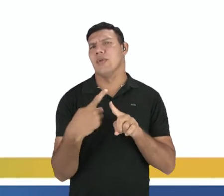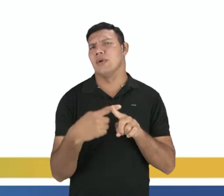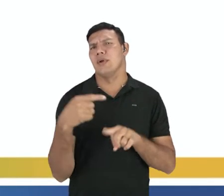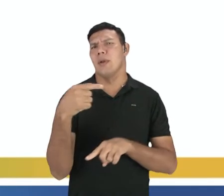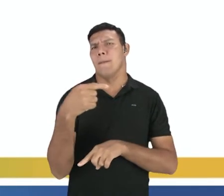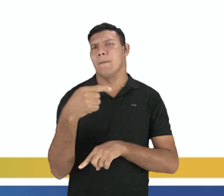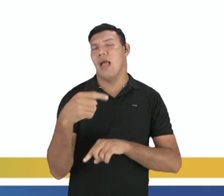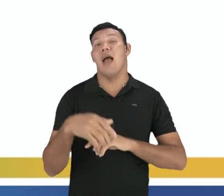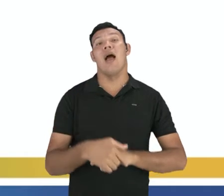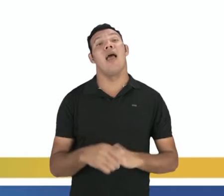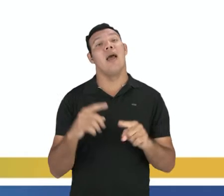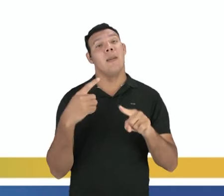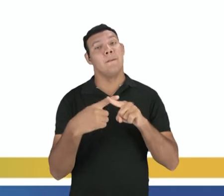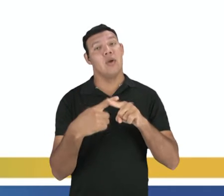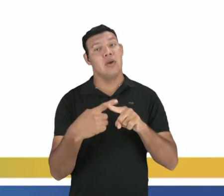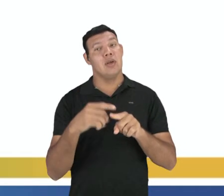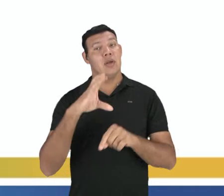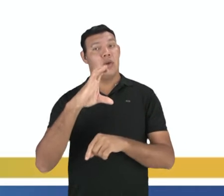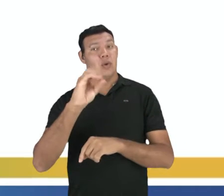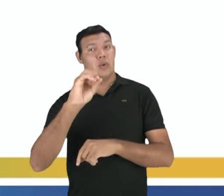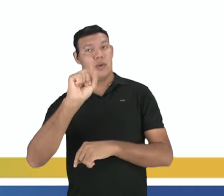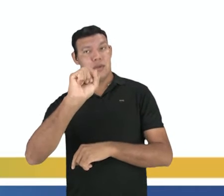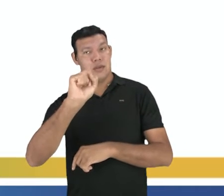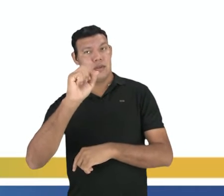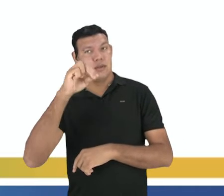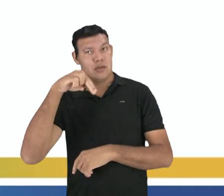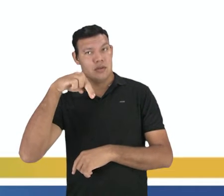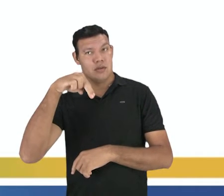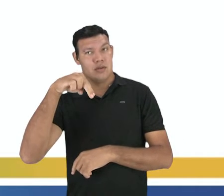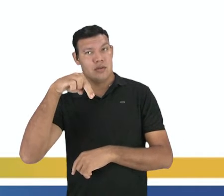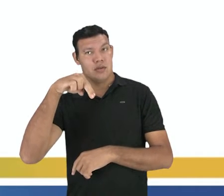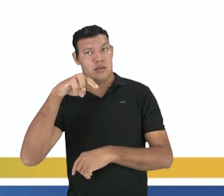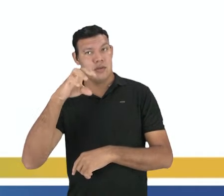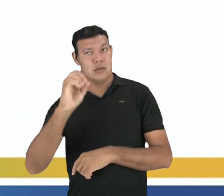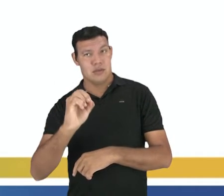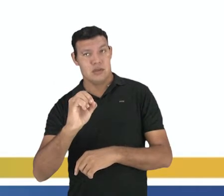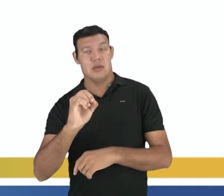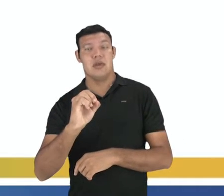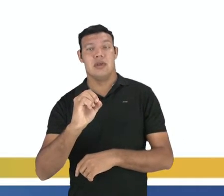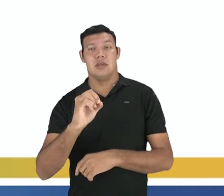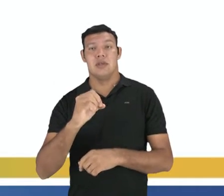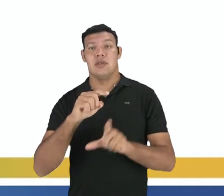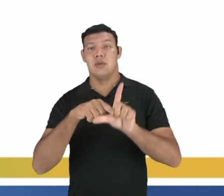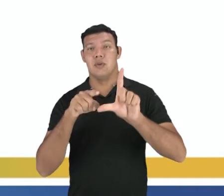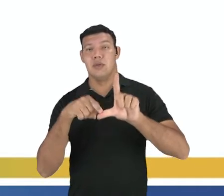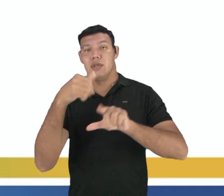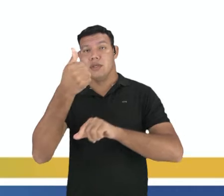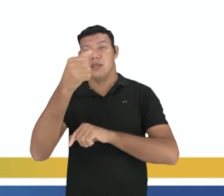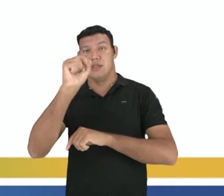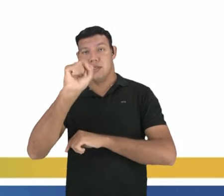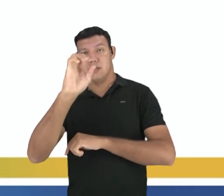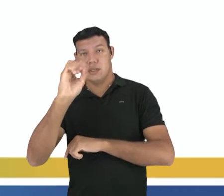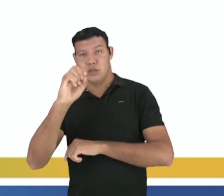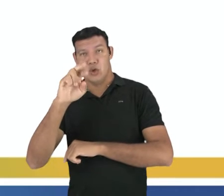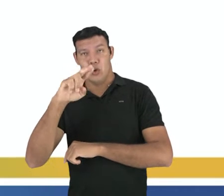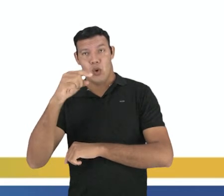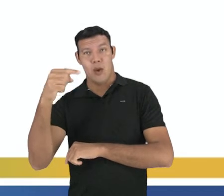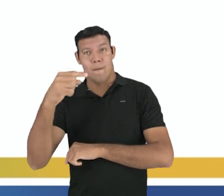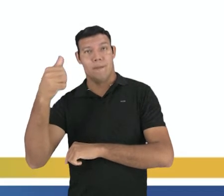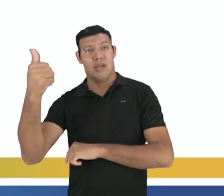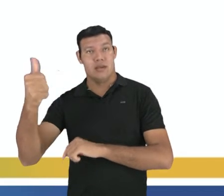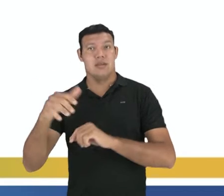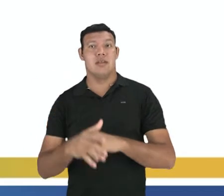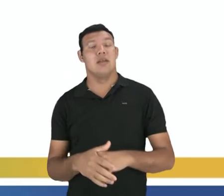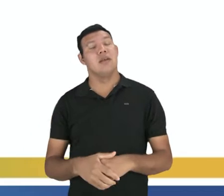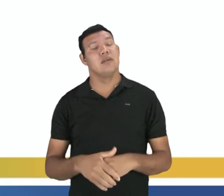porque o cosseno de 180 porque o menos aqui Aliás o cosseno de 180 é menos um então quando vou o que